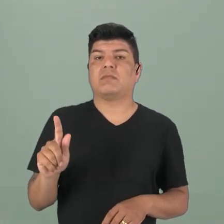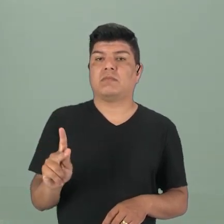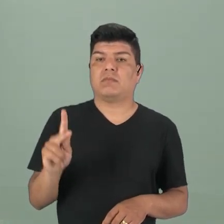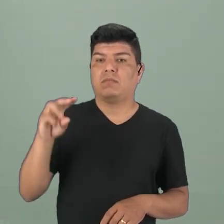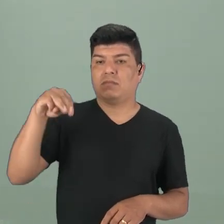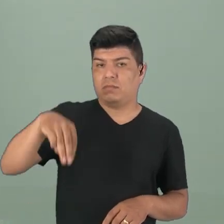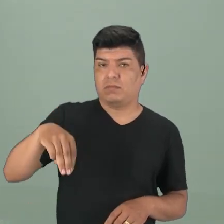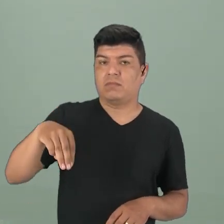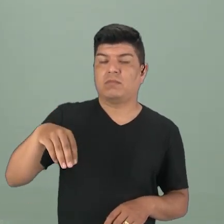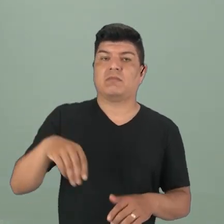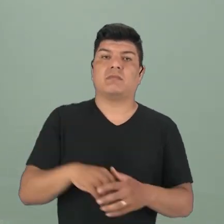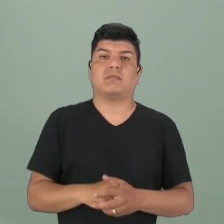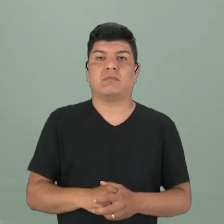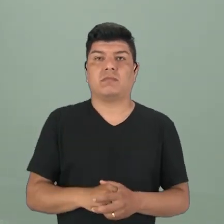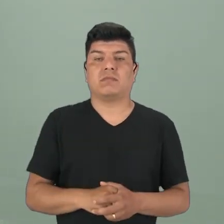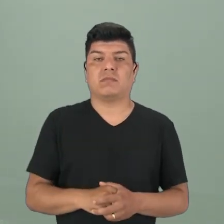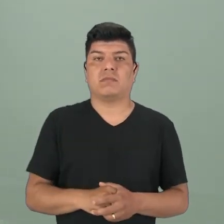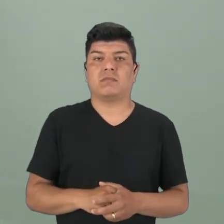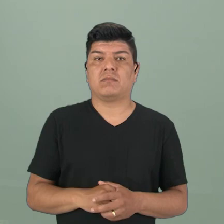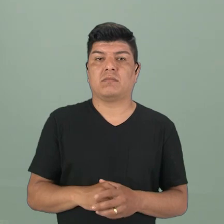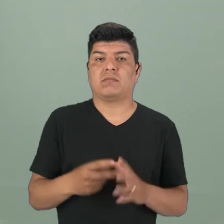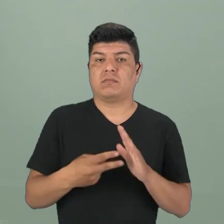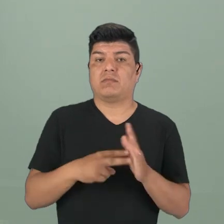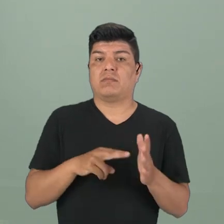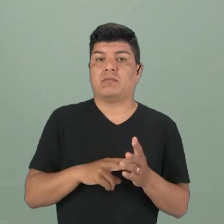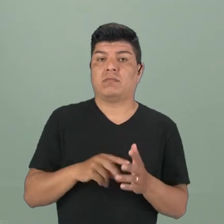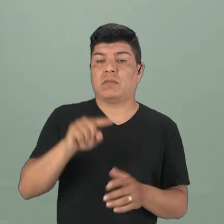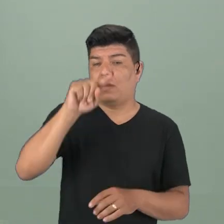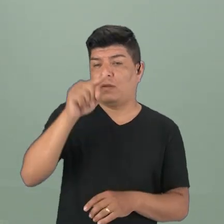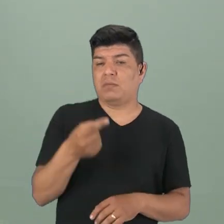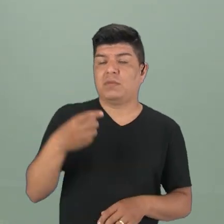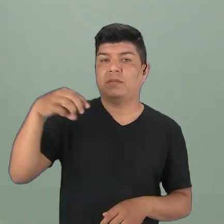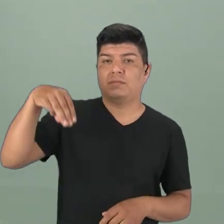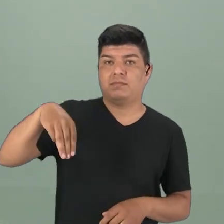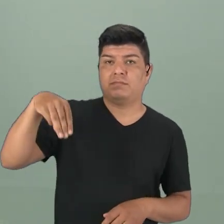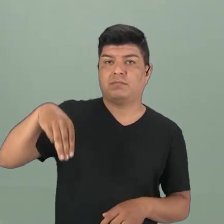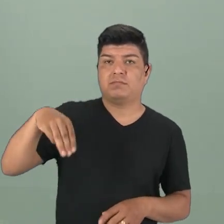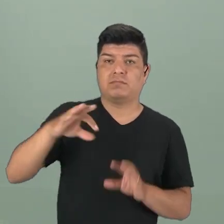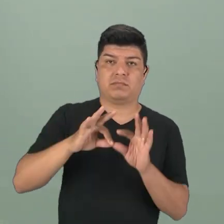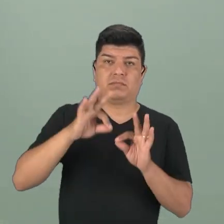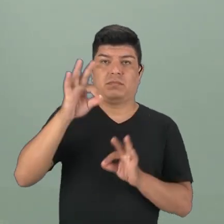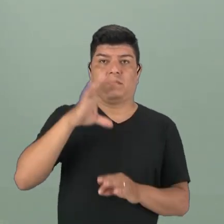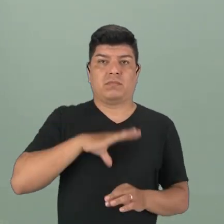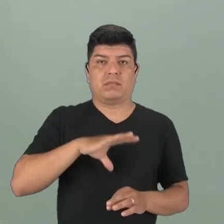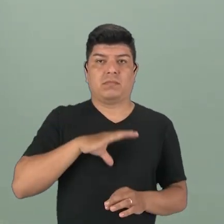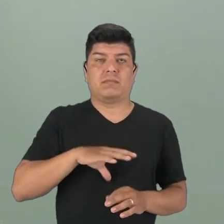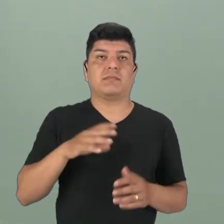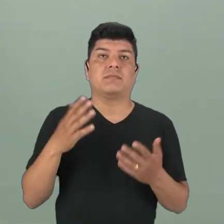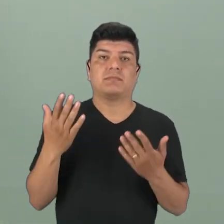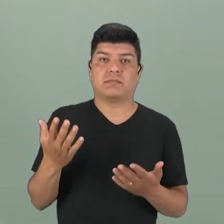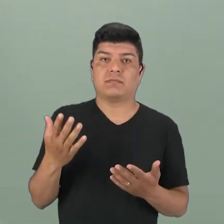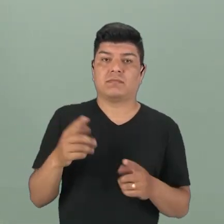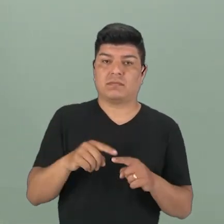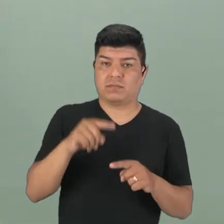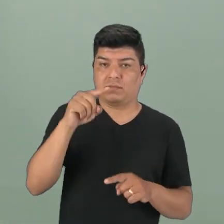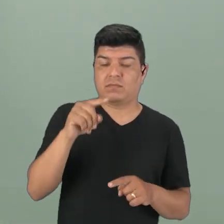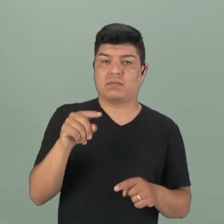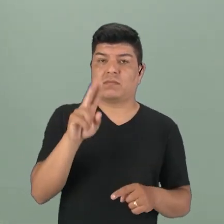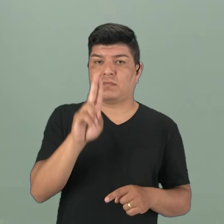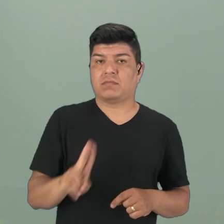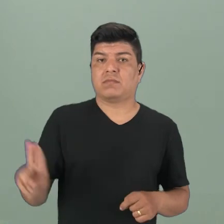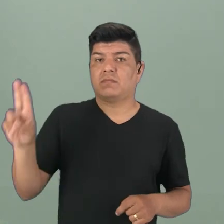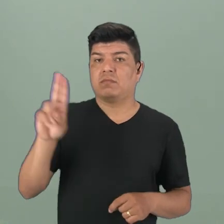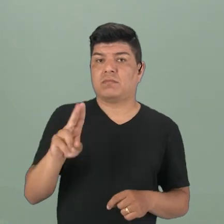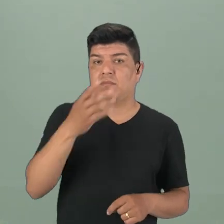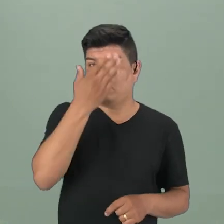quilômetros, tá? Eu tô falando 1000 metros. E a cada quilômetro a gente vai medindo a distância das cidades. É essas unidades que a gente utiliza.